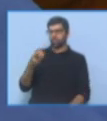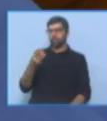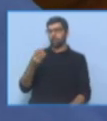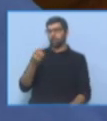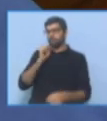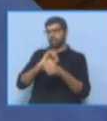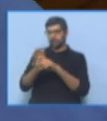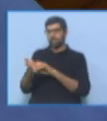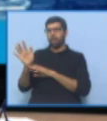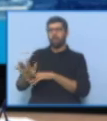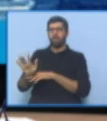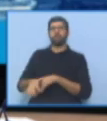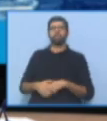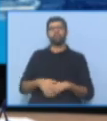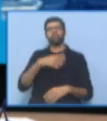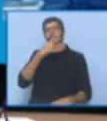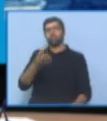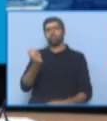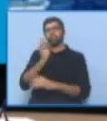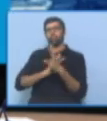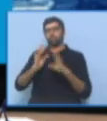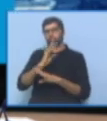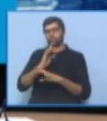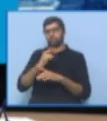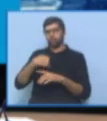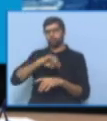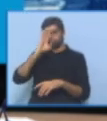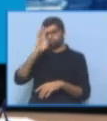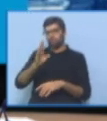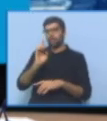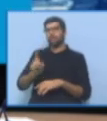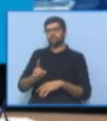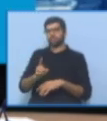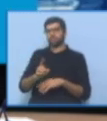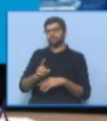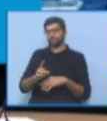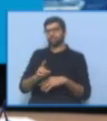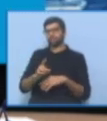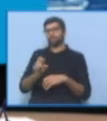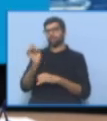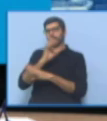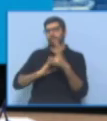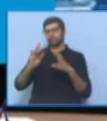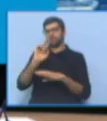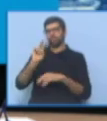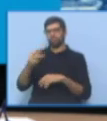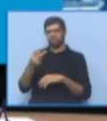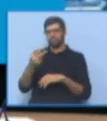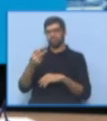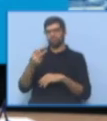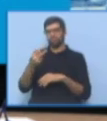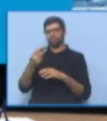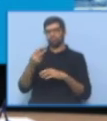Mediterrâneo. Eu diria que na Europa, e aquilo que sabemos é que na Europa há, digamos,